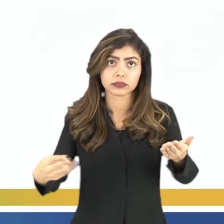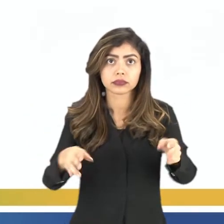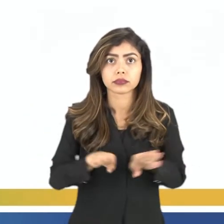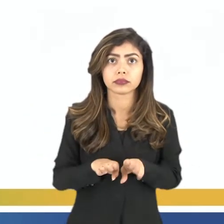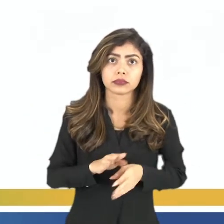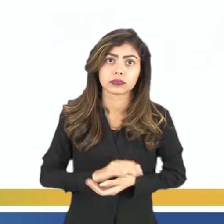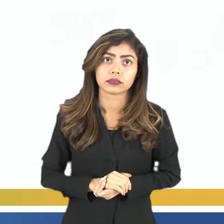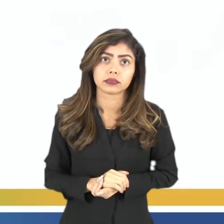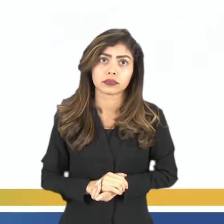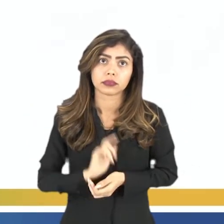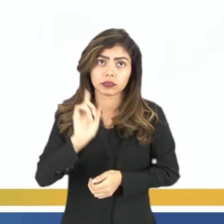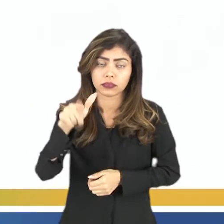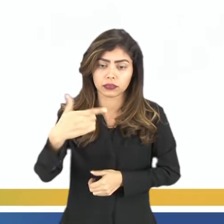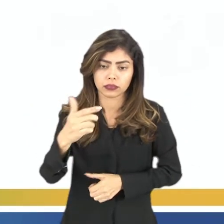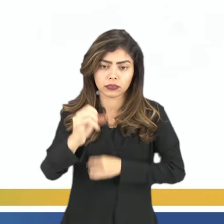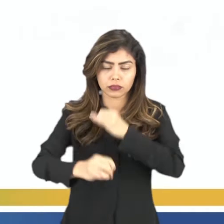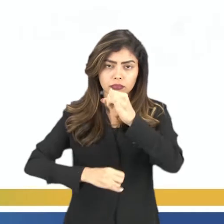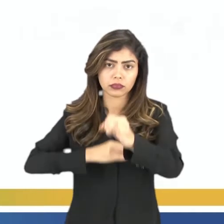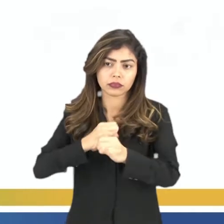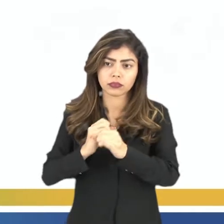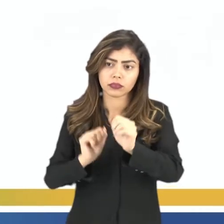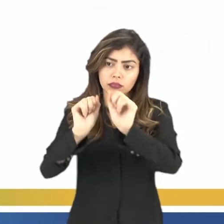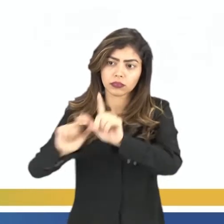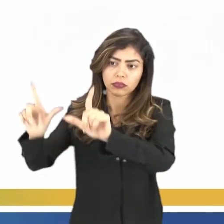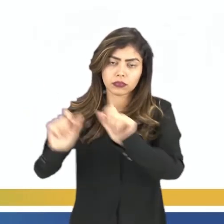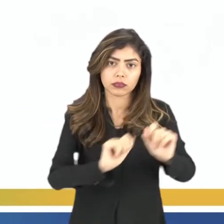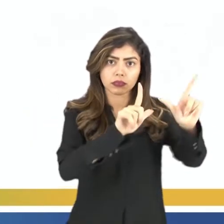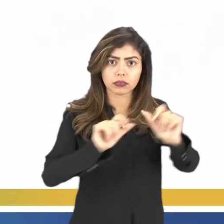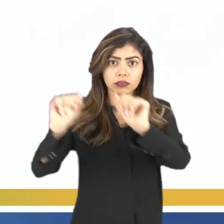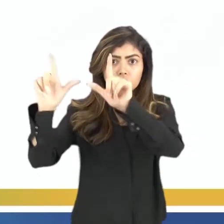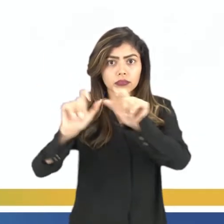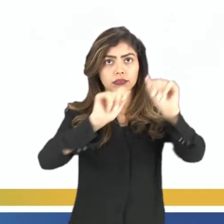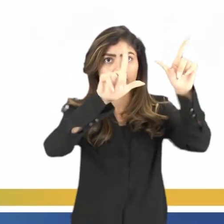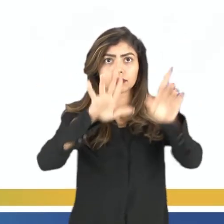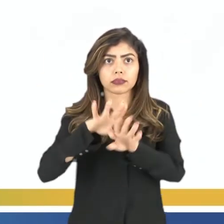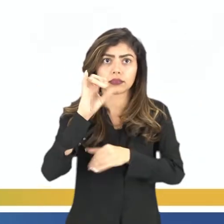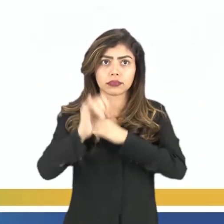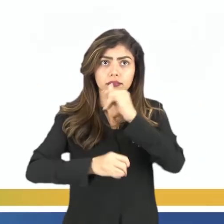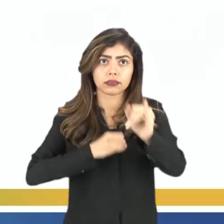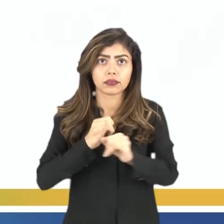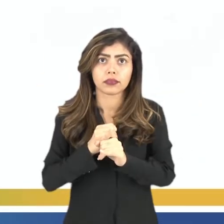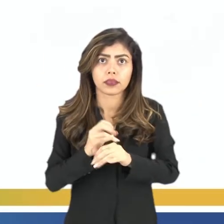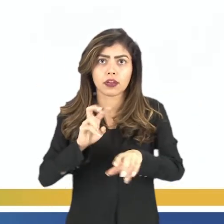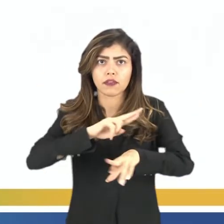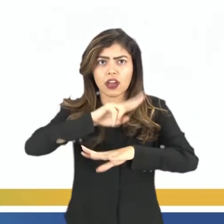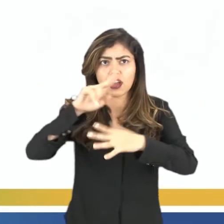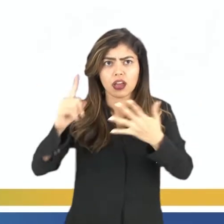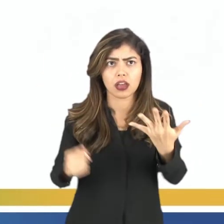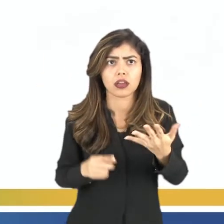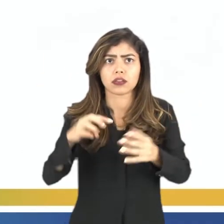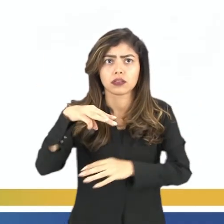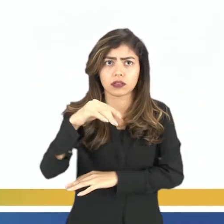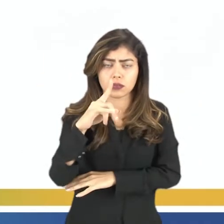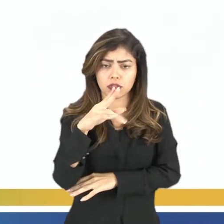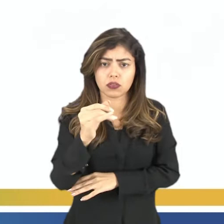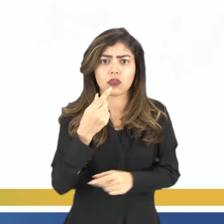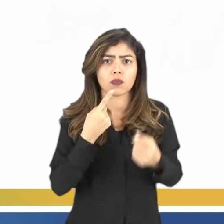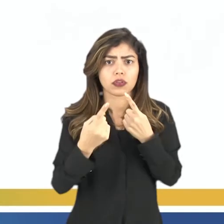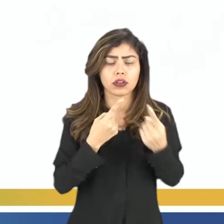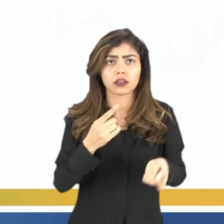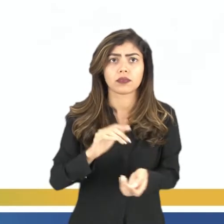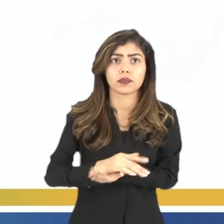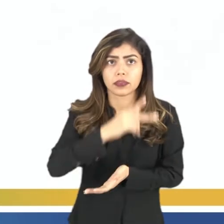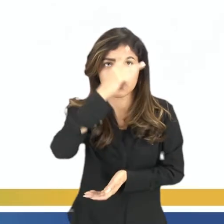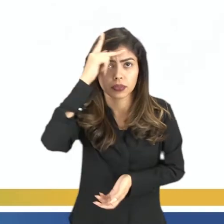certos portais da internet, em certas páginas, websites, tá? E em vários meios de comunicação. Tanto é que estas